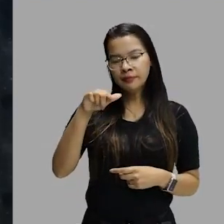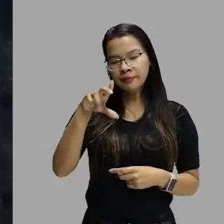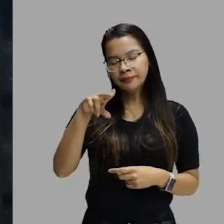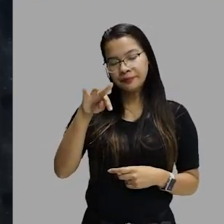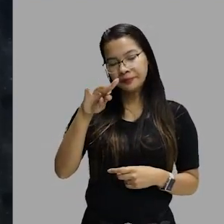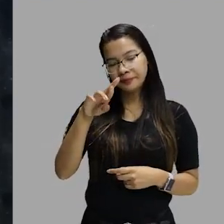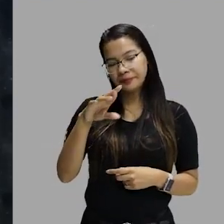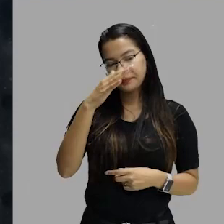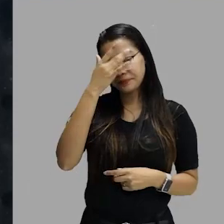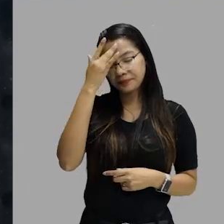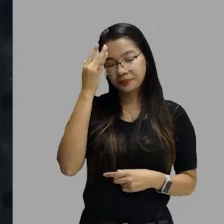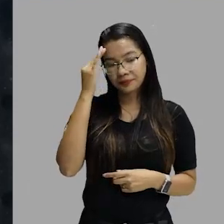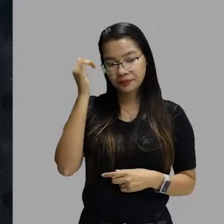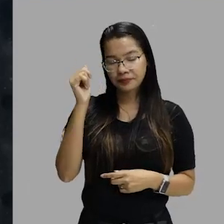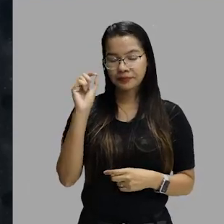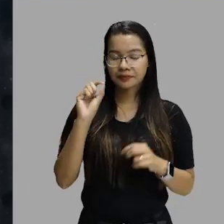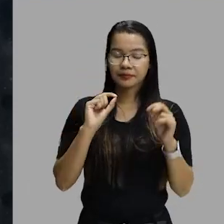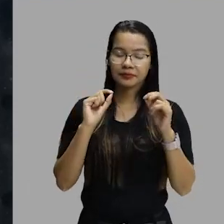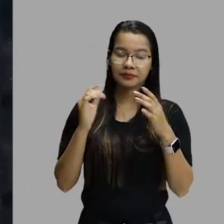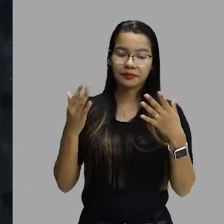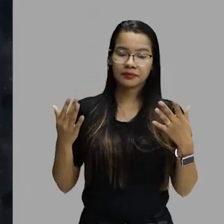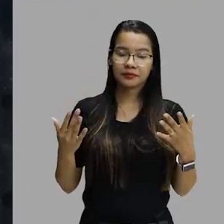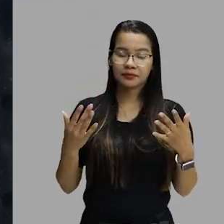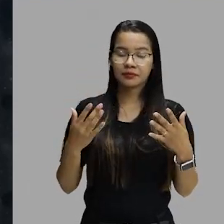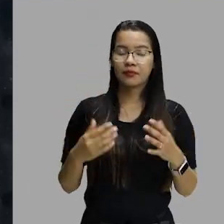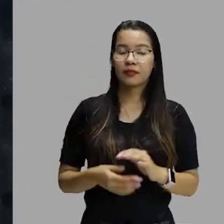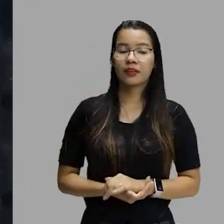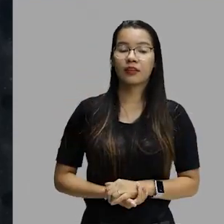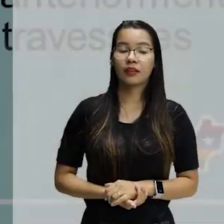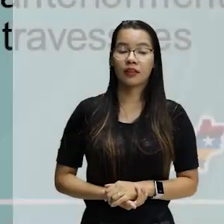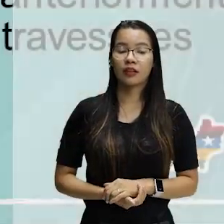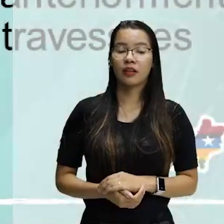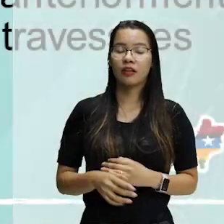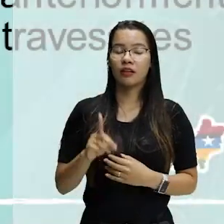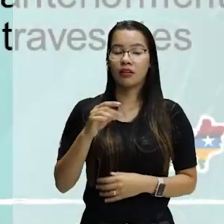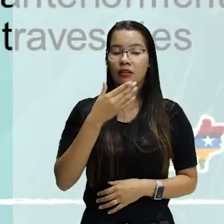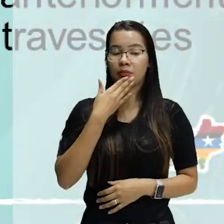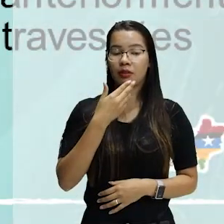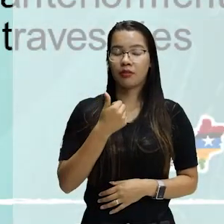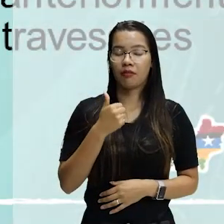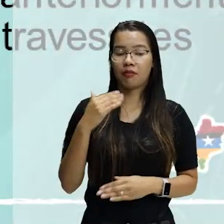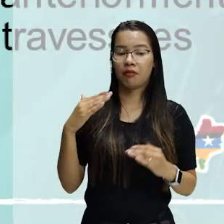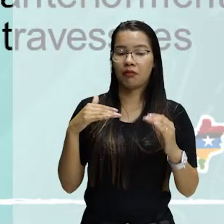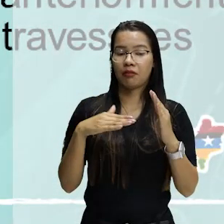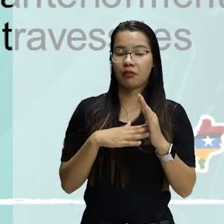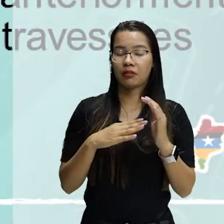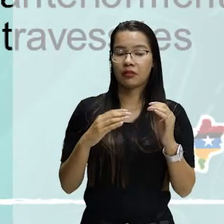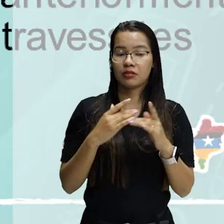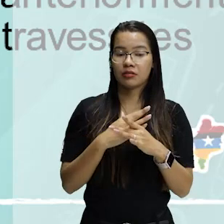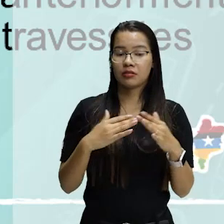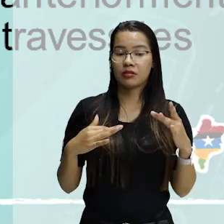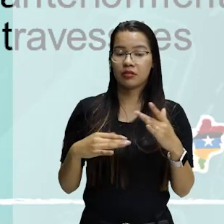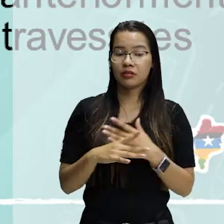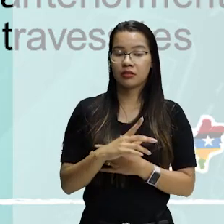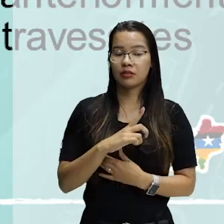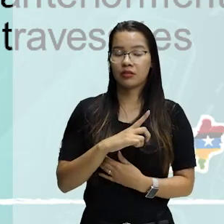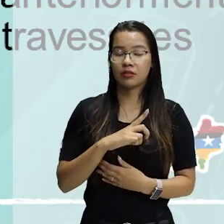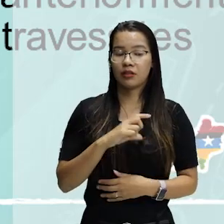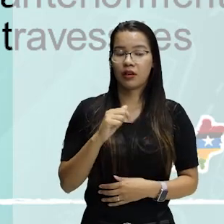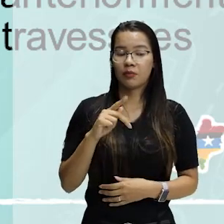doutora Raíssa? Ela é a melhor esteta da cidade. Aí eu tenho um aposto. Aposto é um termo